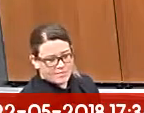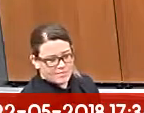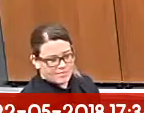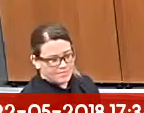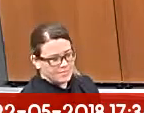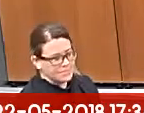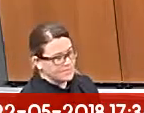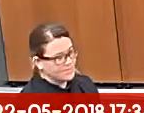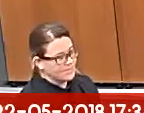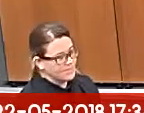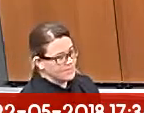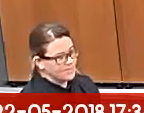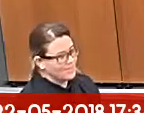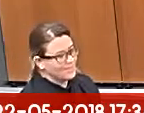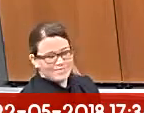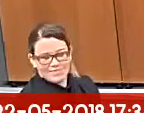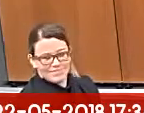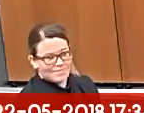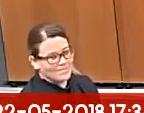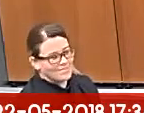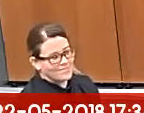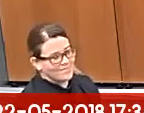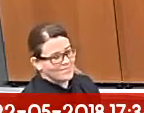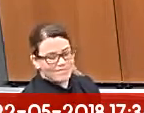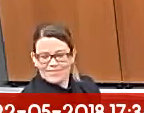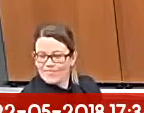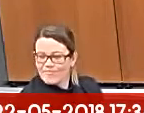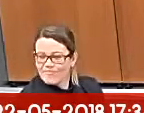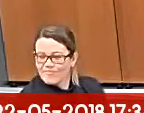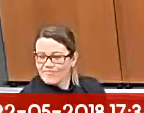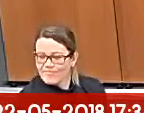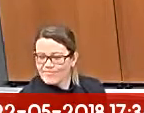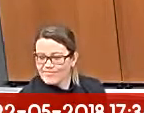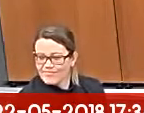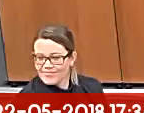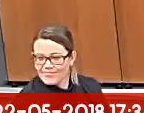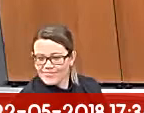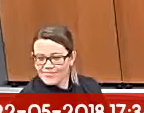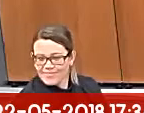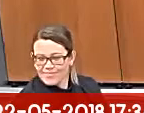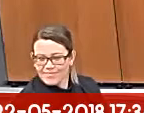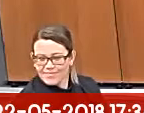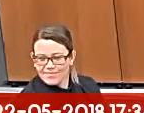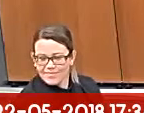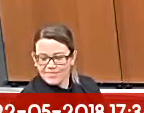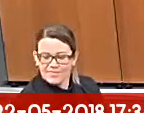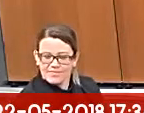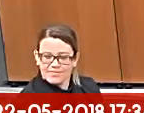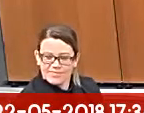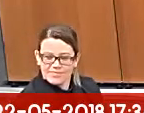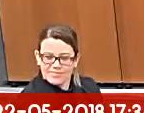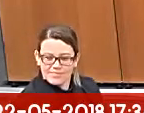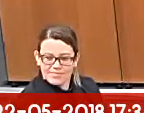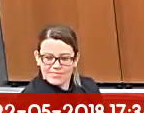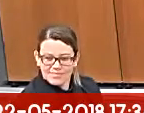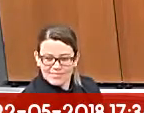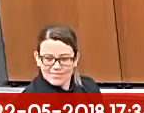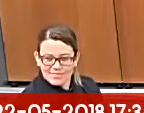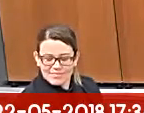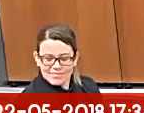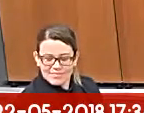A Assembleia fazia as reuniões da comissão e nós fazíamos aqui a reunião e a pessoa com